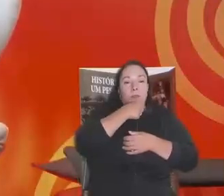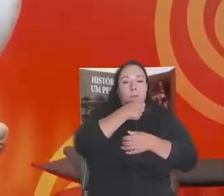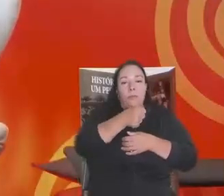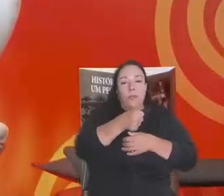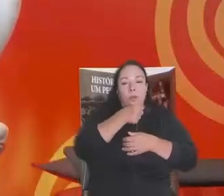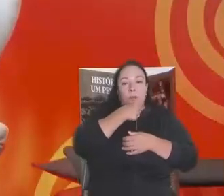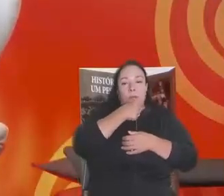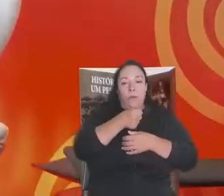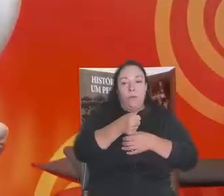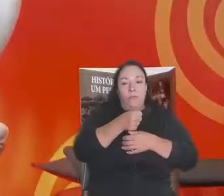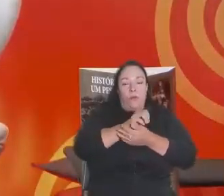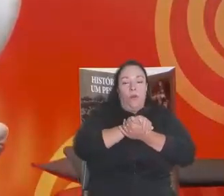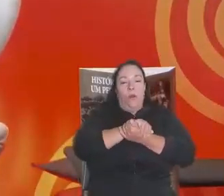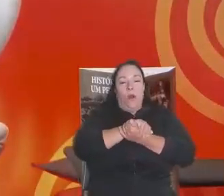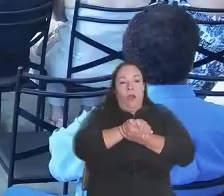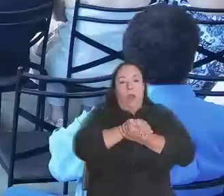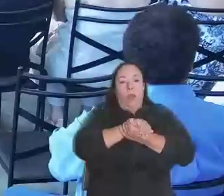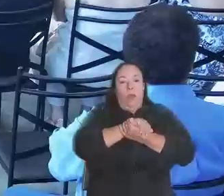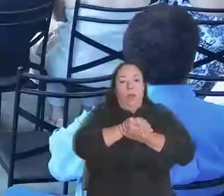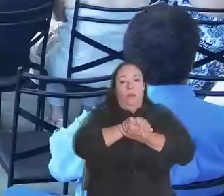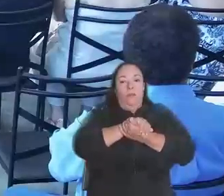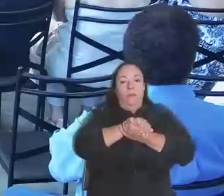quiser perguntar.